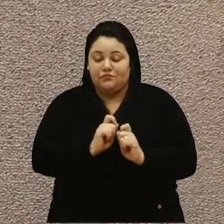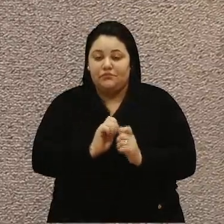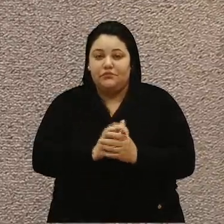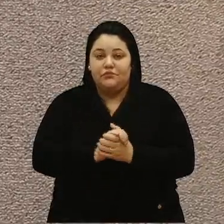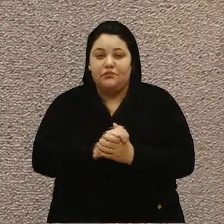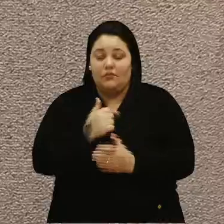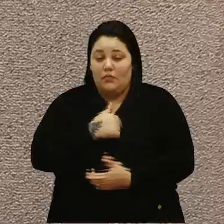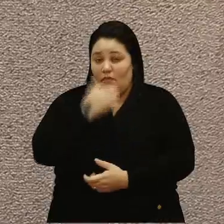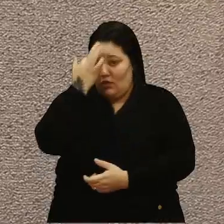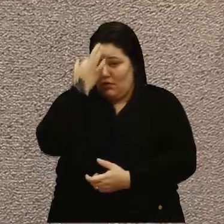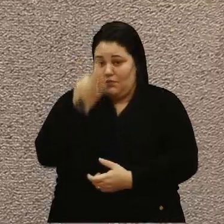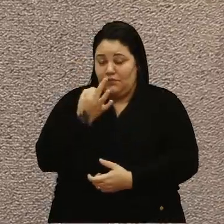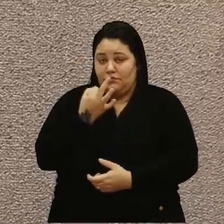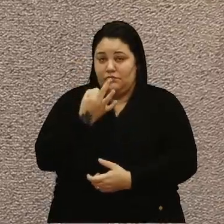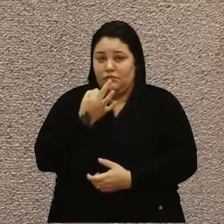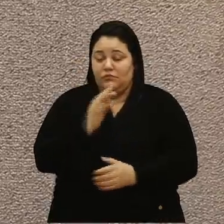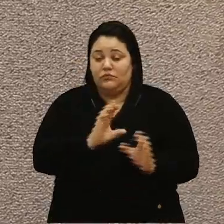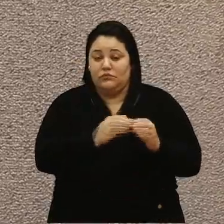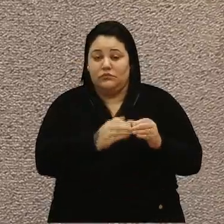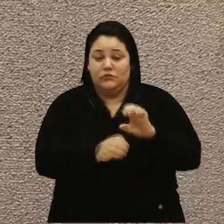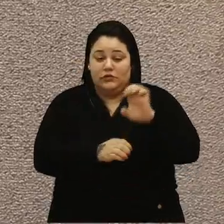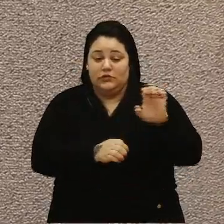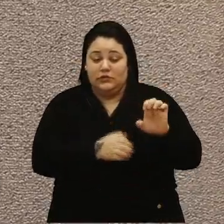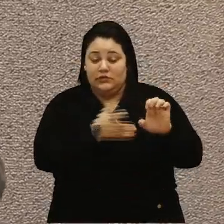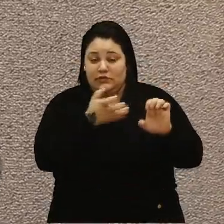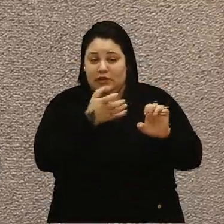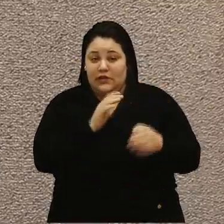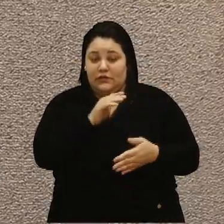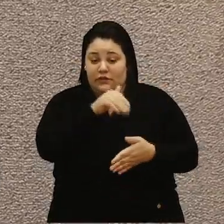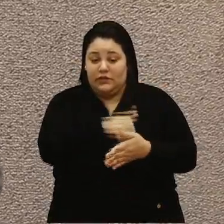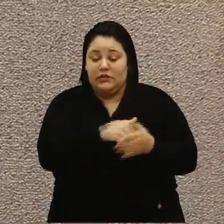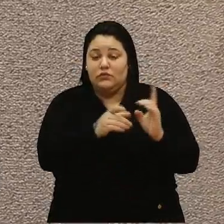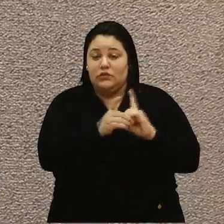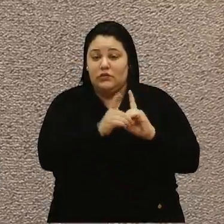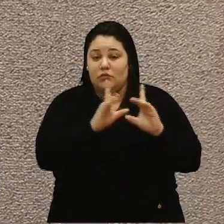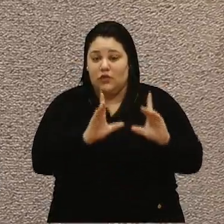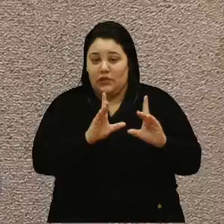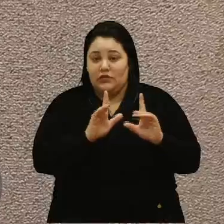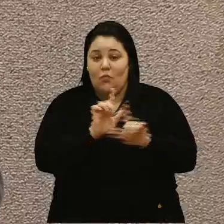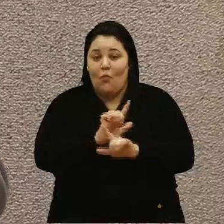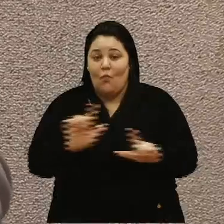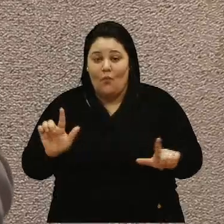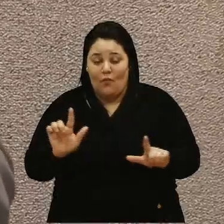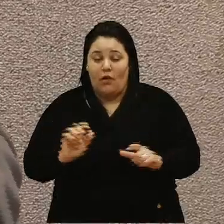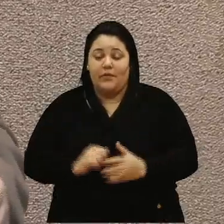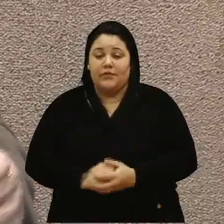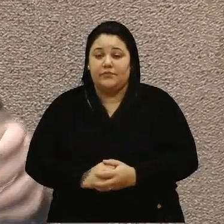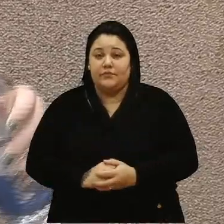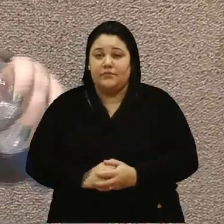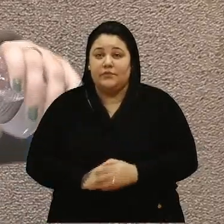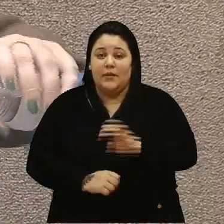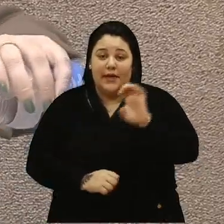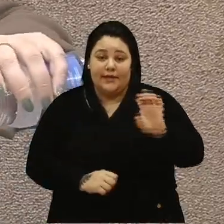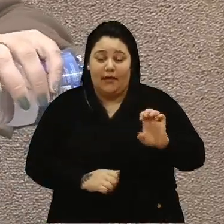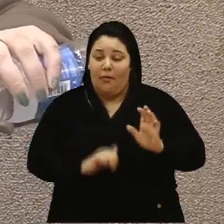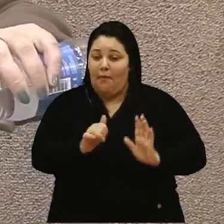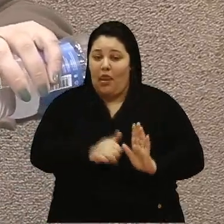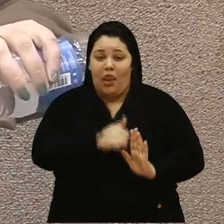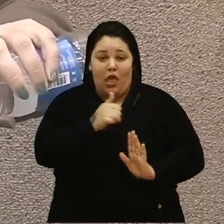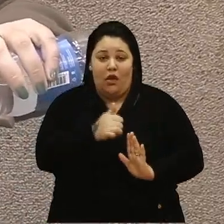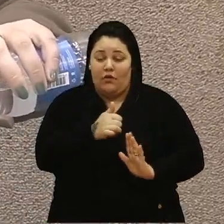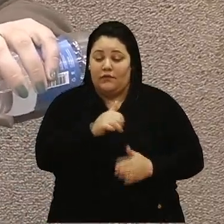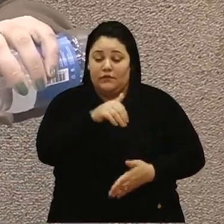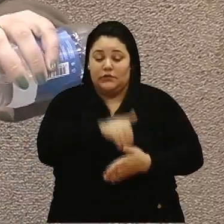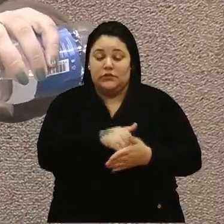eu entendo quando a esquerda diz que quer eleições democráticas e limpas. E para a esquerda, a melhor